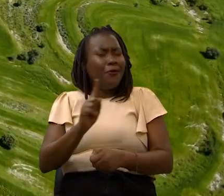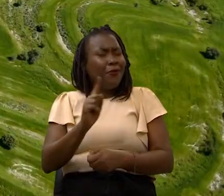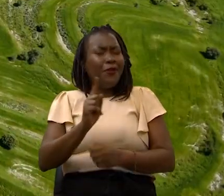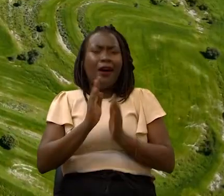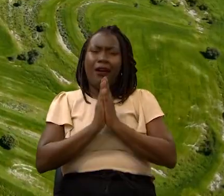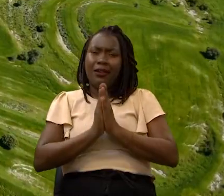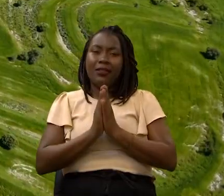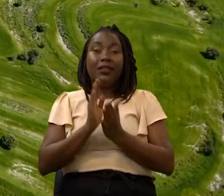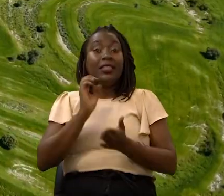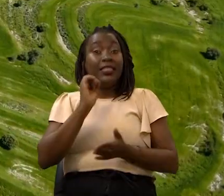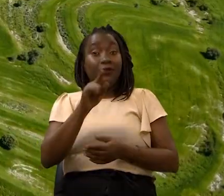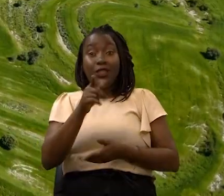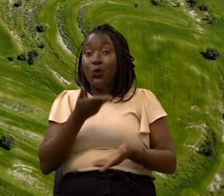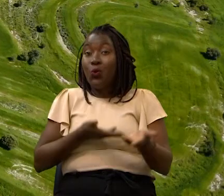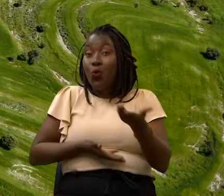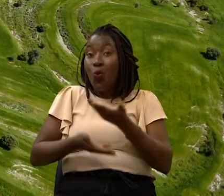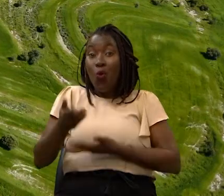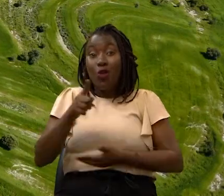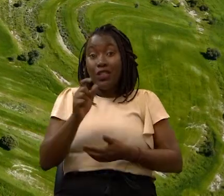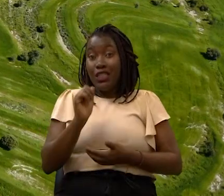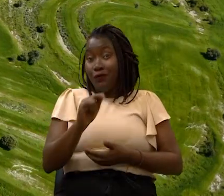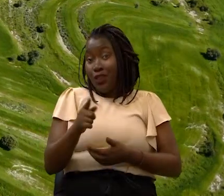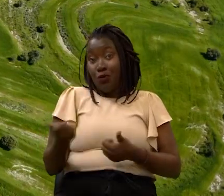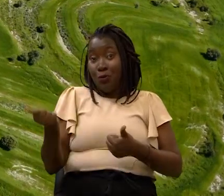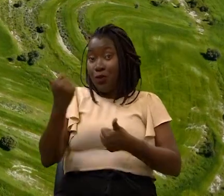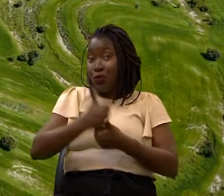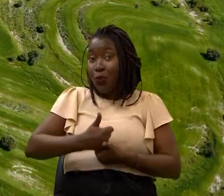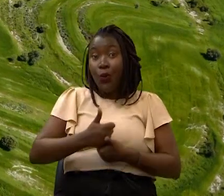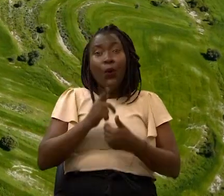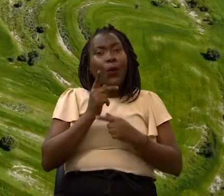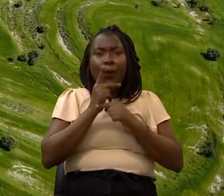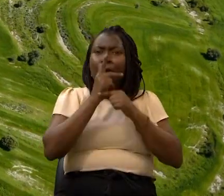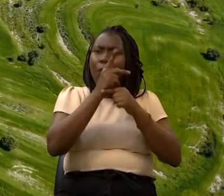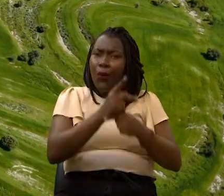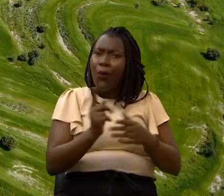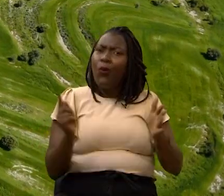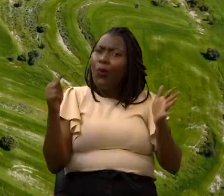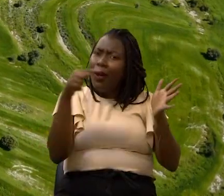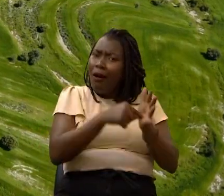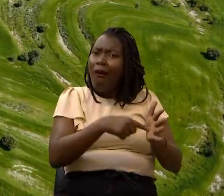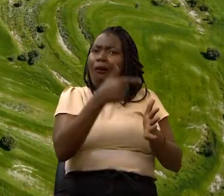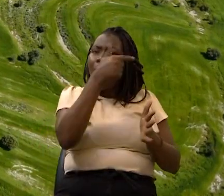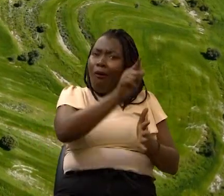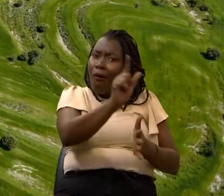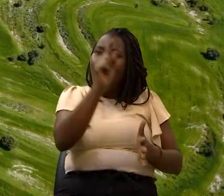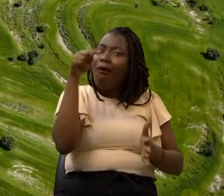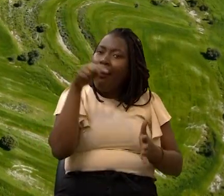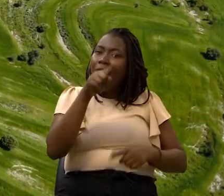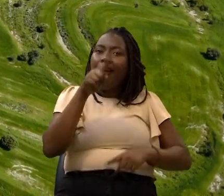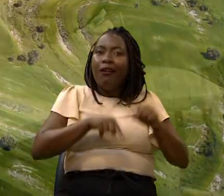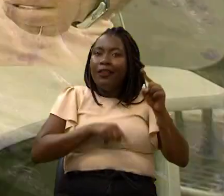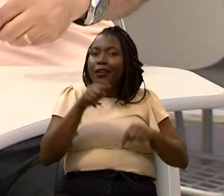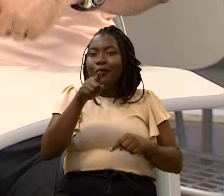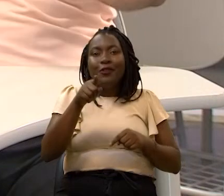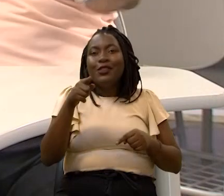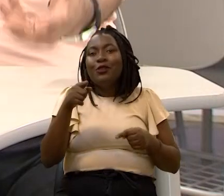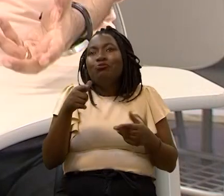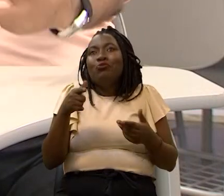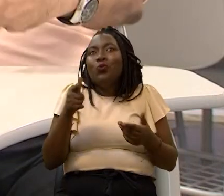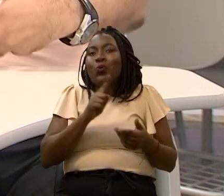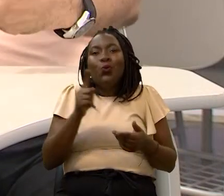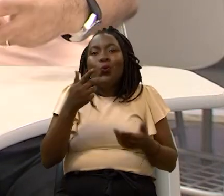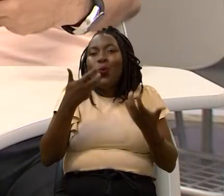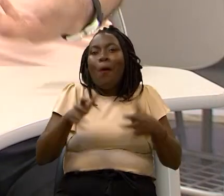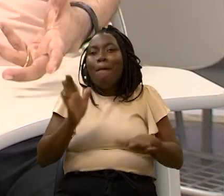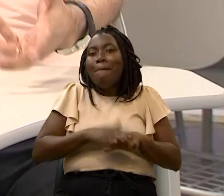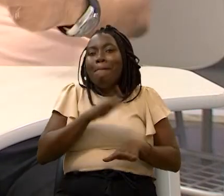feia. Não faça isso. Se você trocou, se você substituiu, procure dar um destino para aquilo que